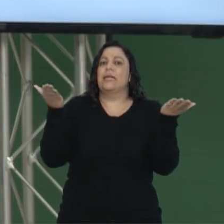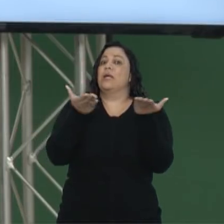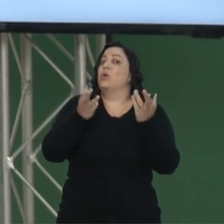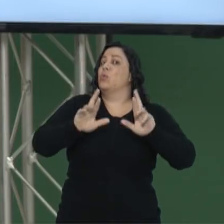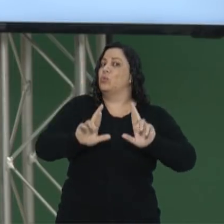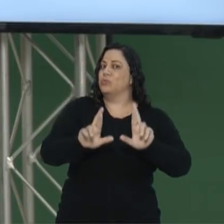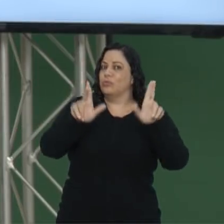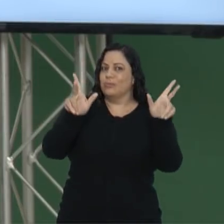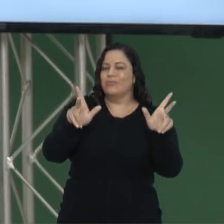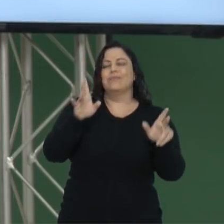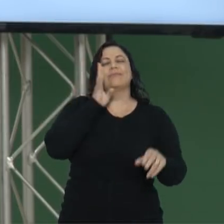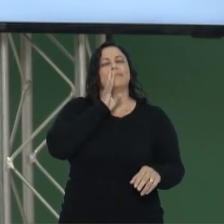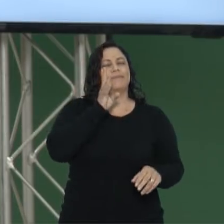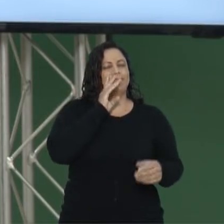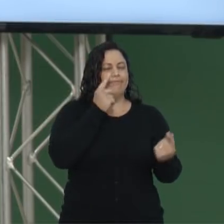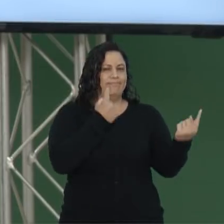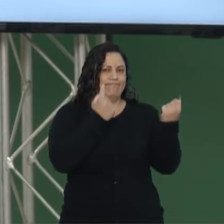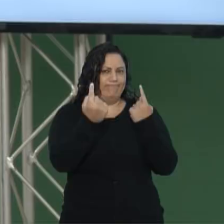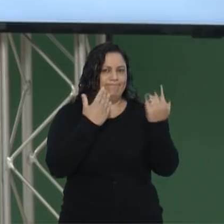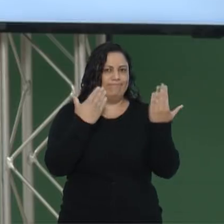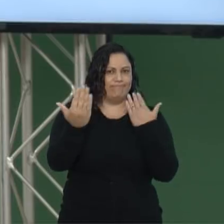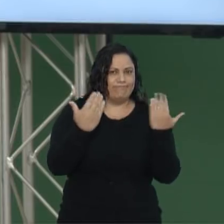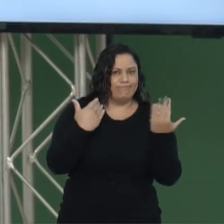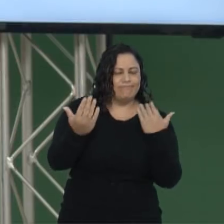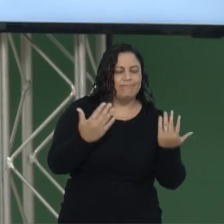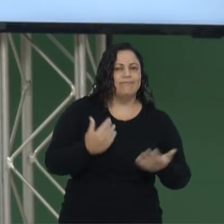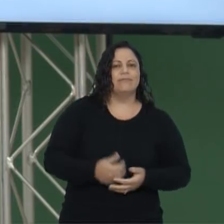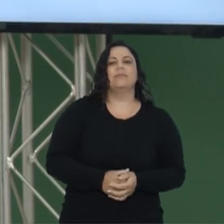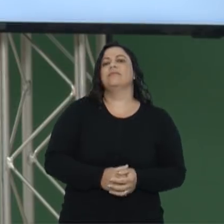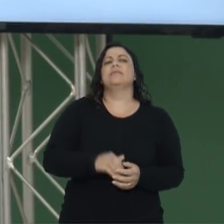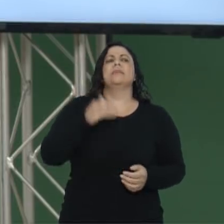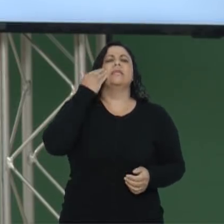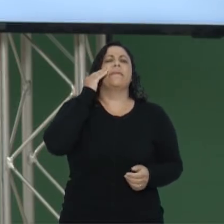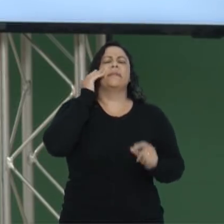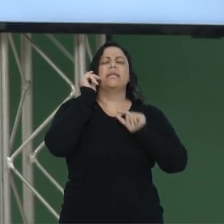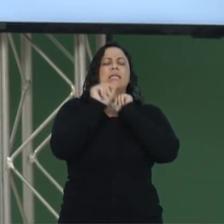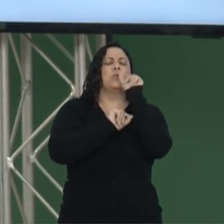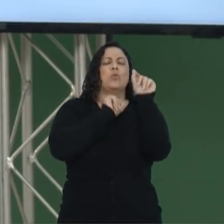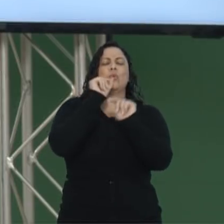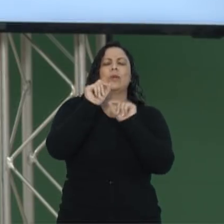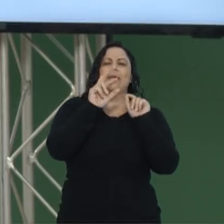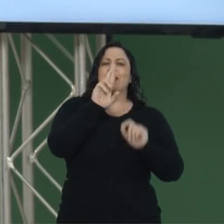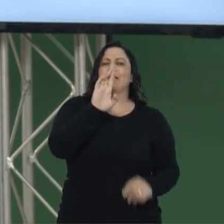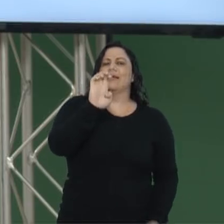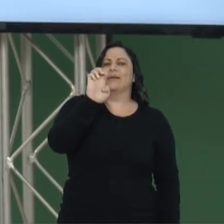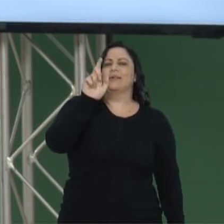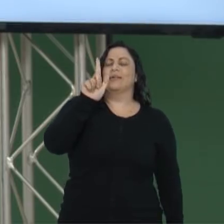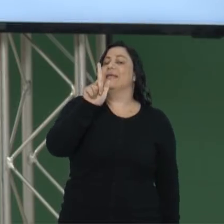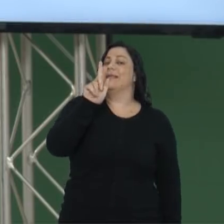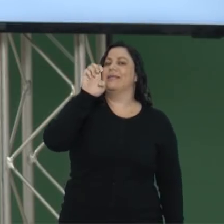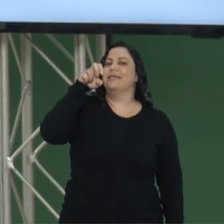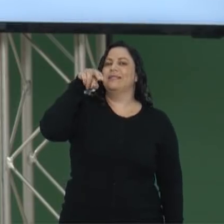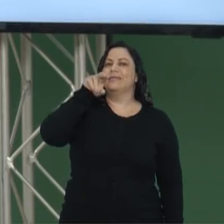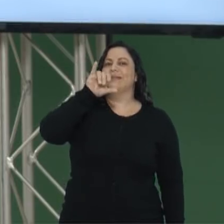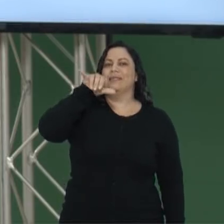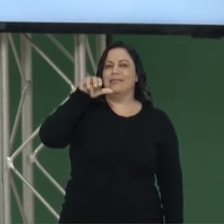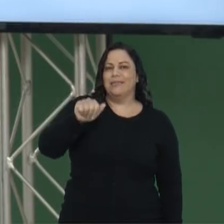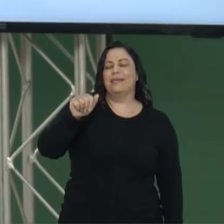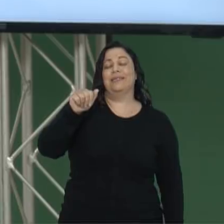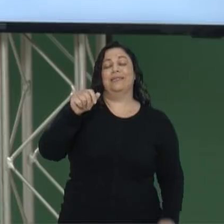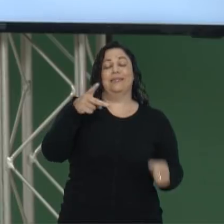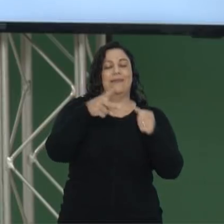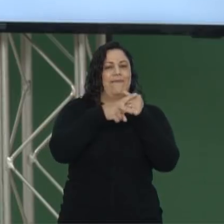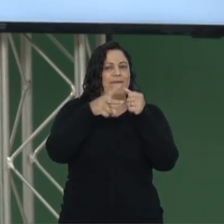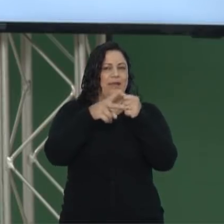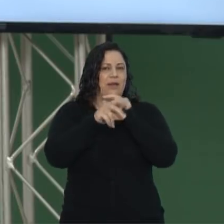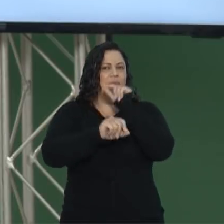discutir. Compreender o que é regência verbal. Estamos compreendendo, né, nesse processo de aprender que nunca acaba. A